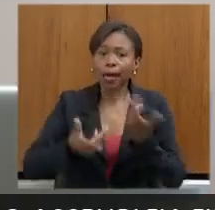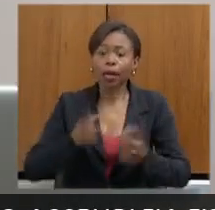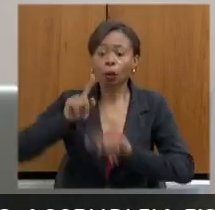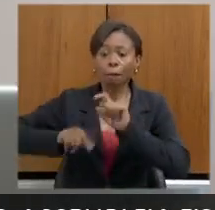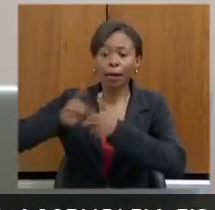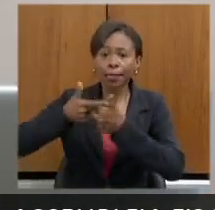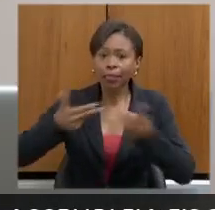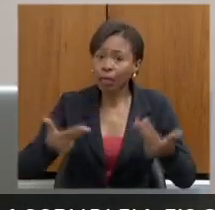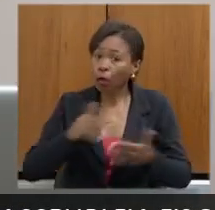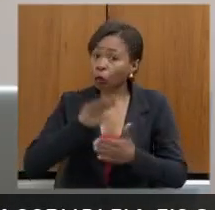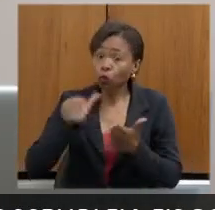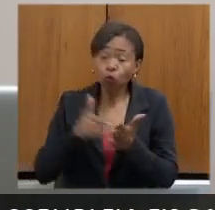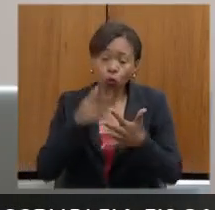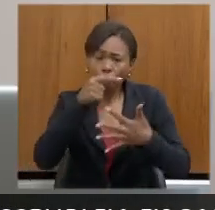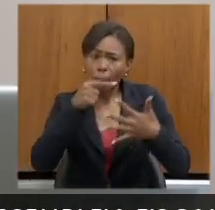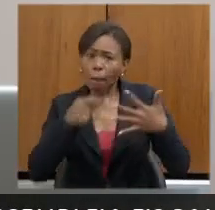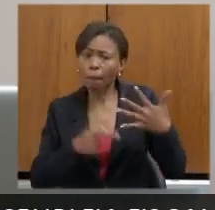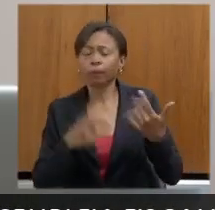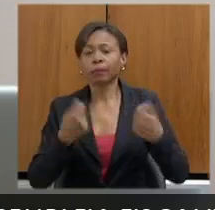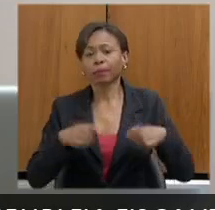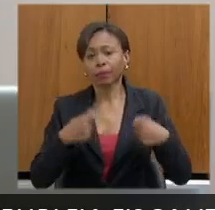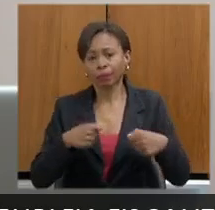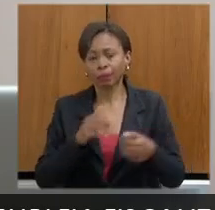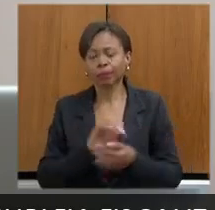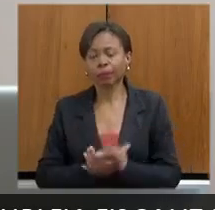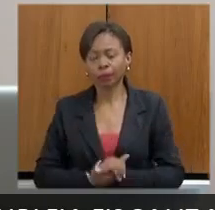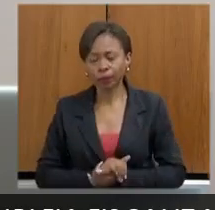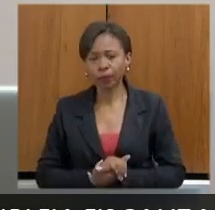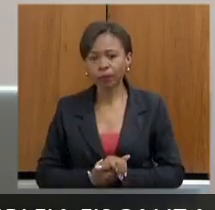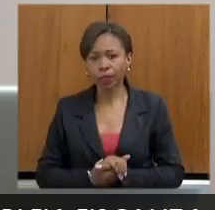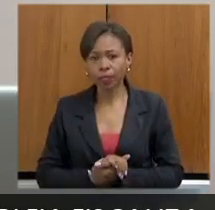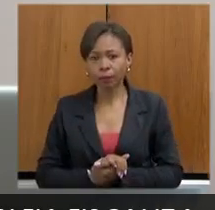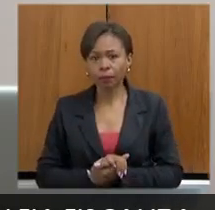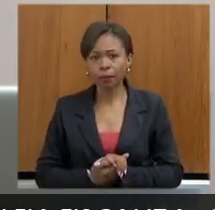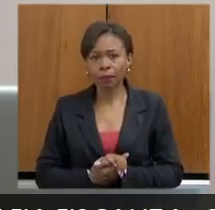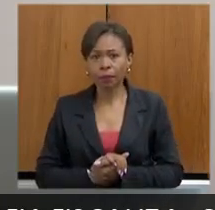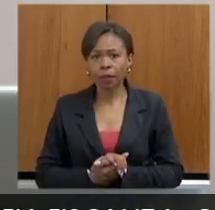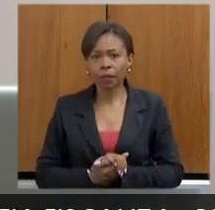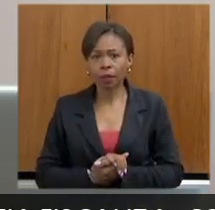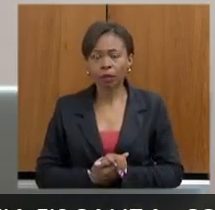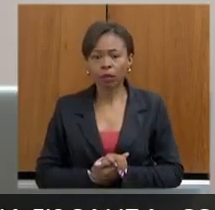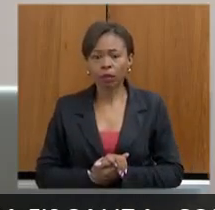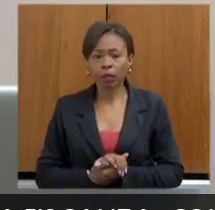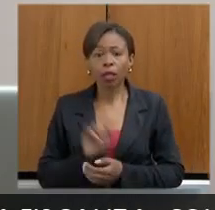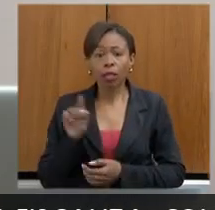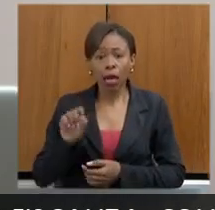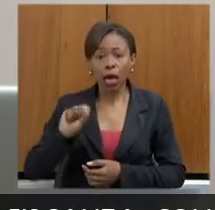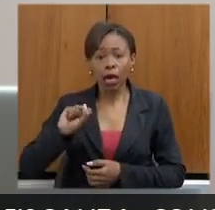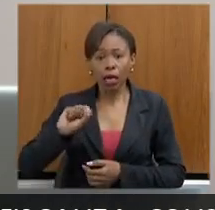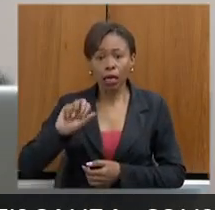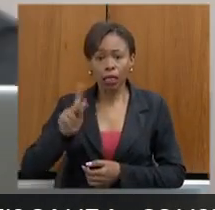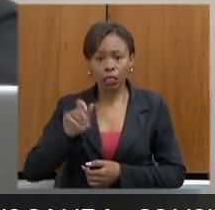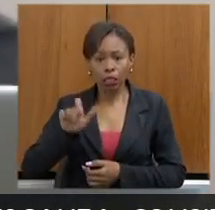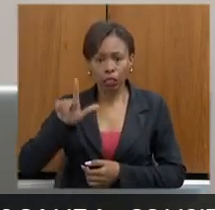que é necessário é feito isso para ir aqui reforçando a questionamento a deputada cheiro já respondeu praticamente